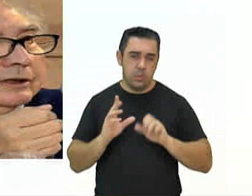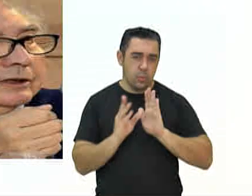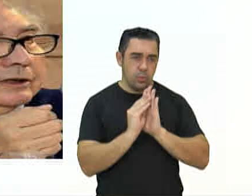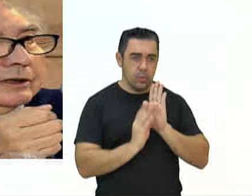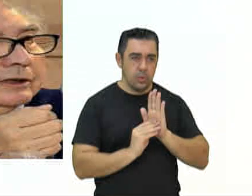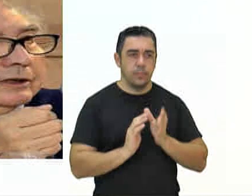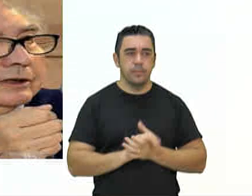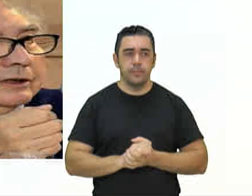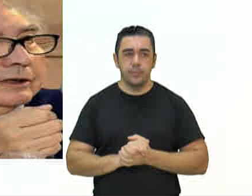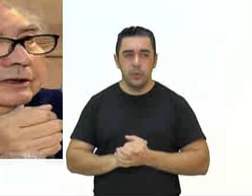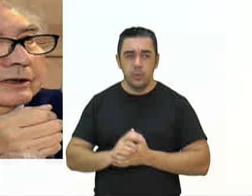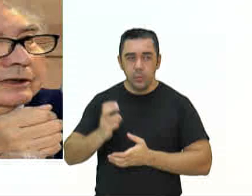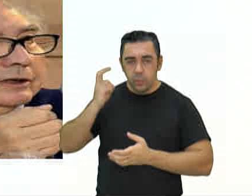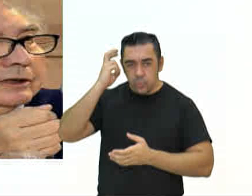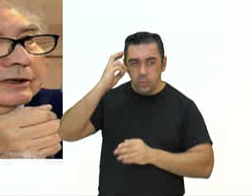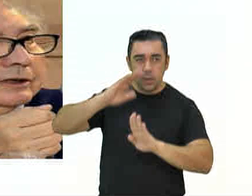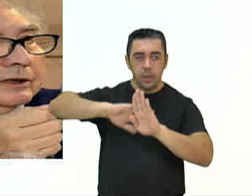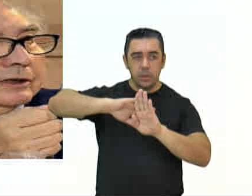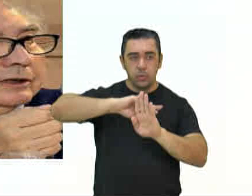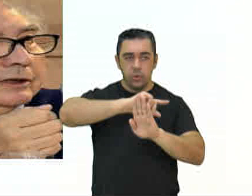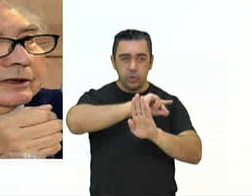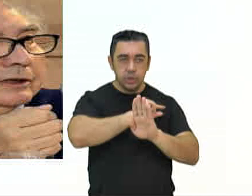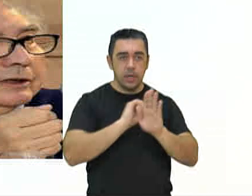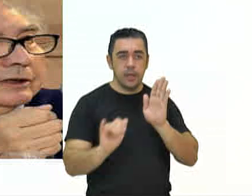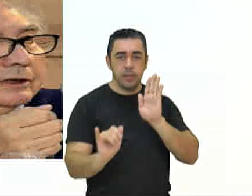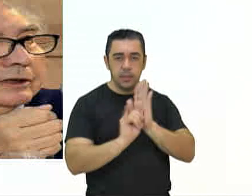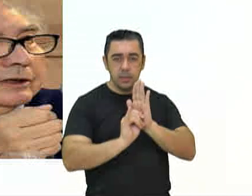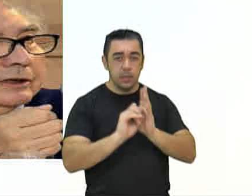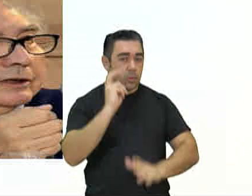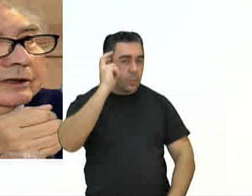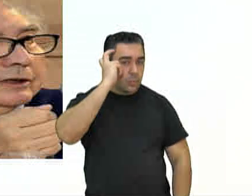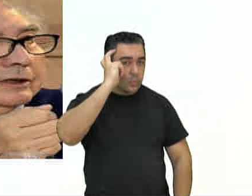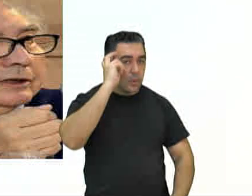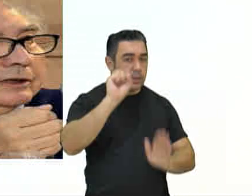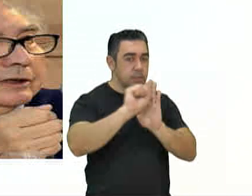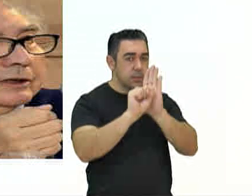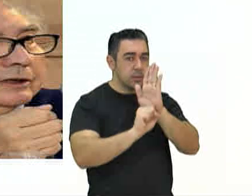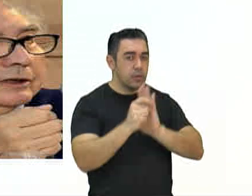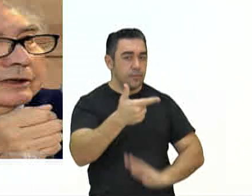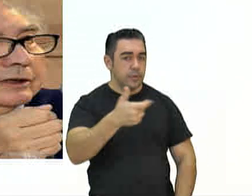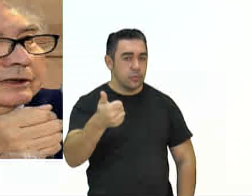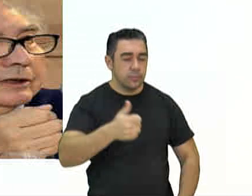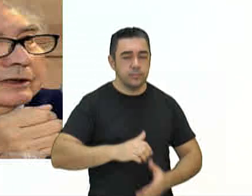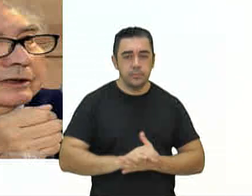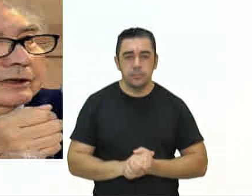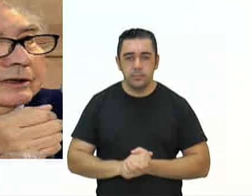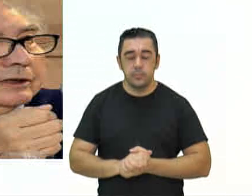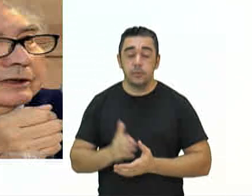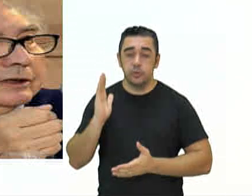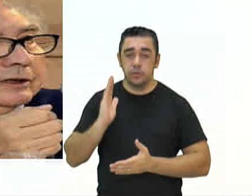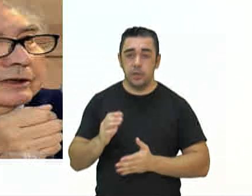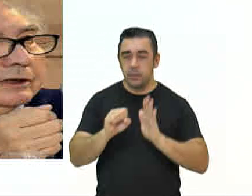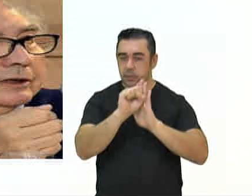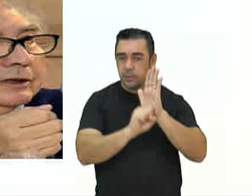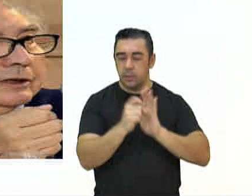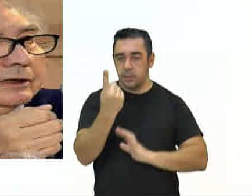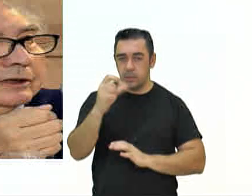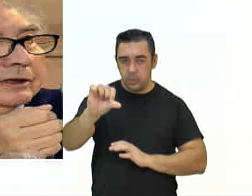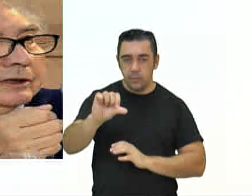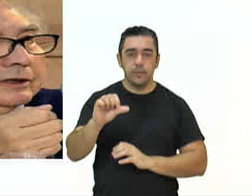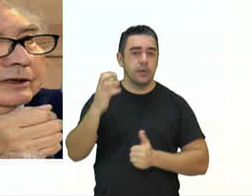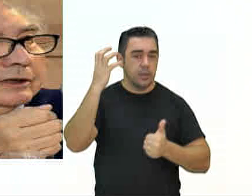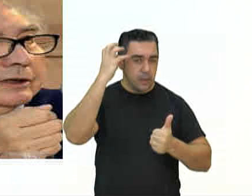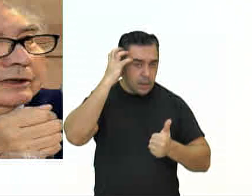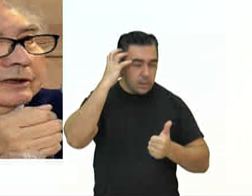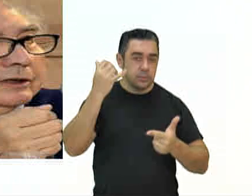ideologia e identidade cultural no século XXI. Desde o século XIX, o rádio,